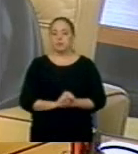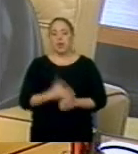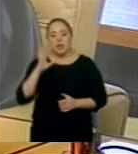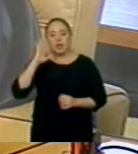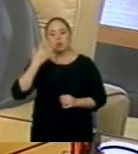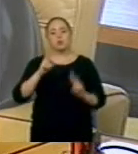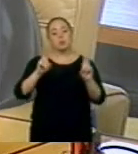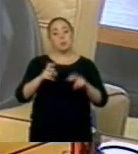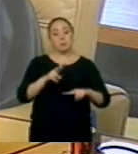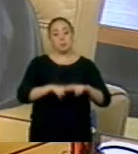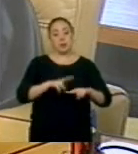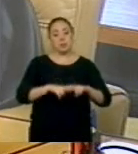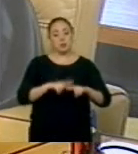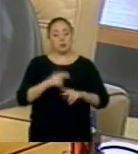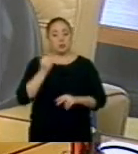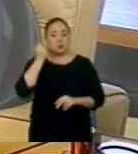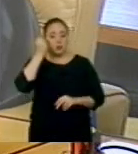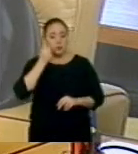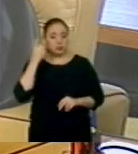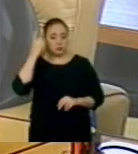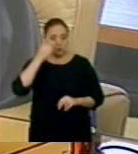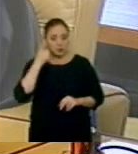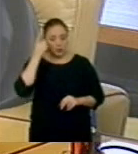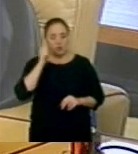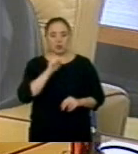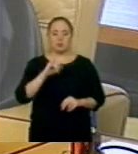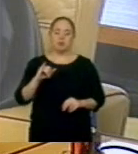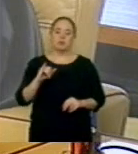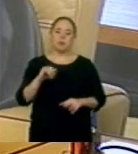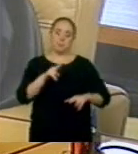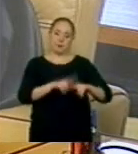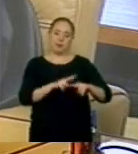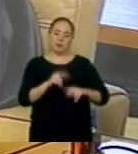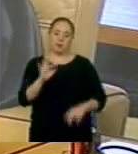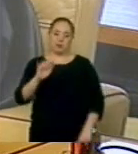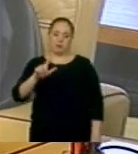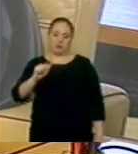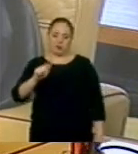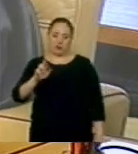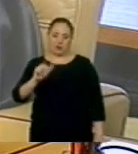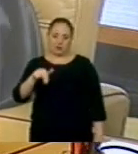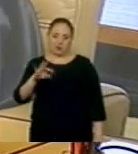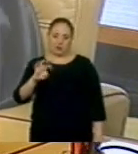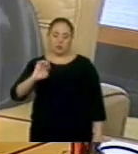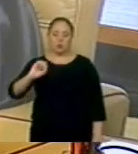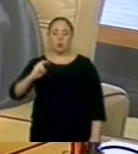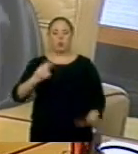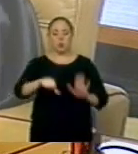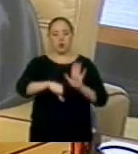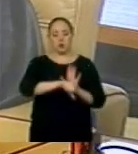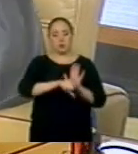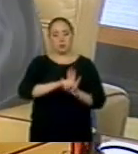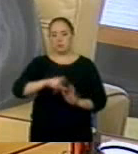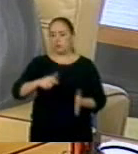sobre a prisão de seus membros, caso tenham sido eles detidos em flagrante por crime inafiançável, e, segundo,